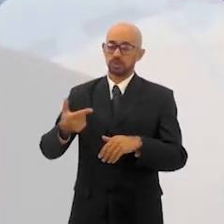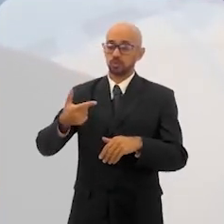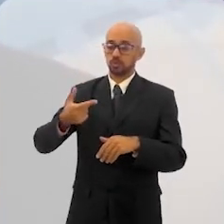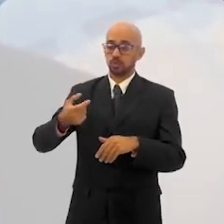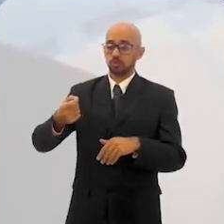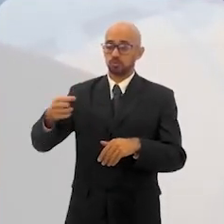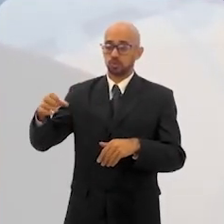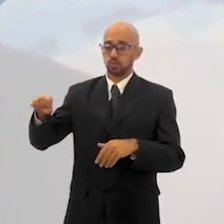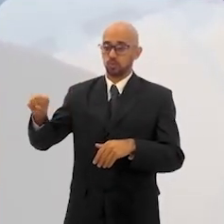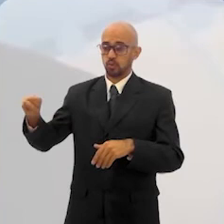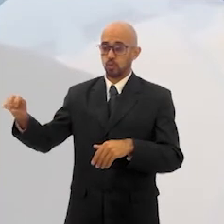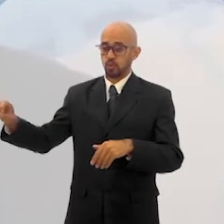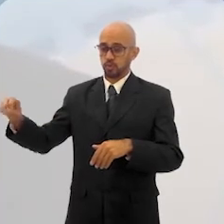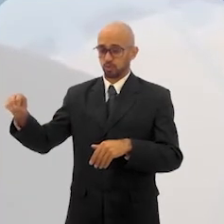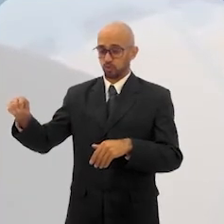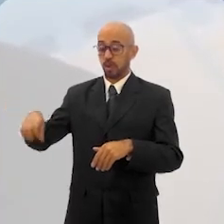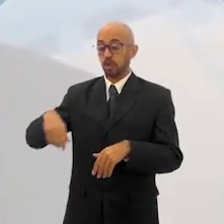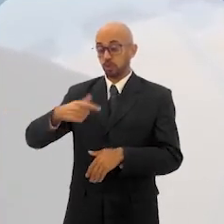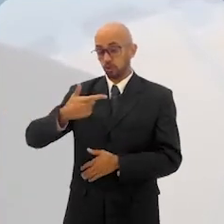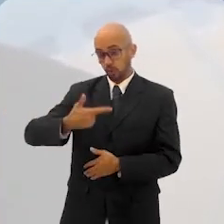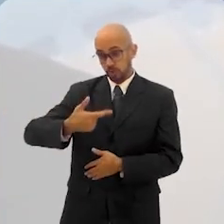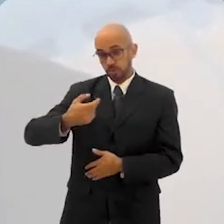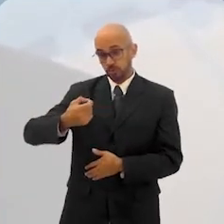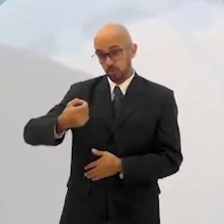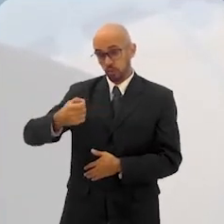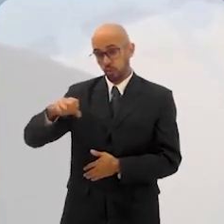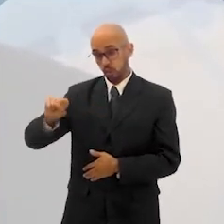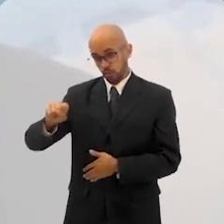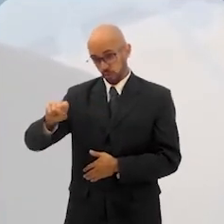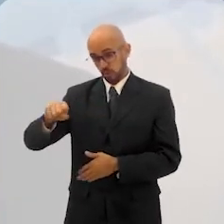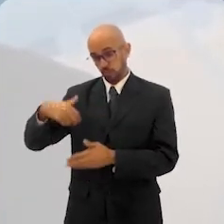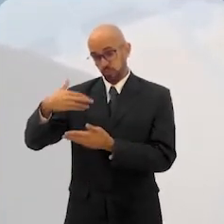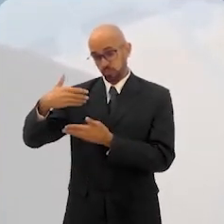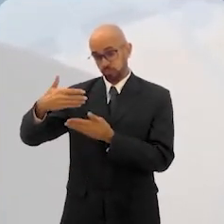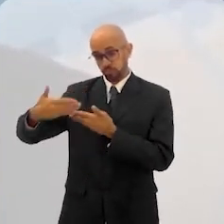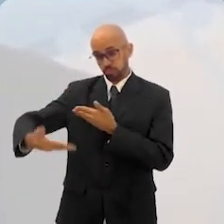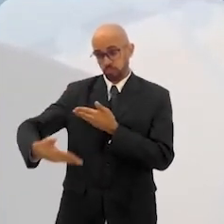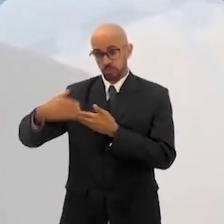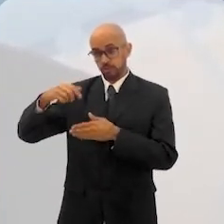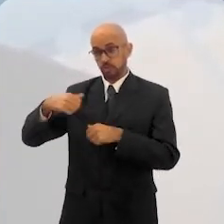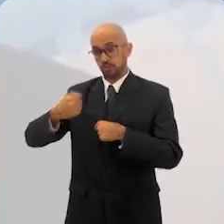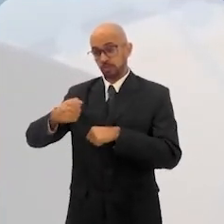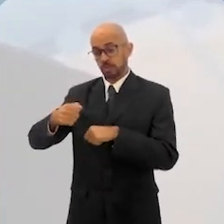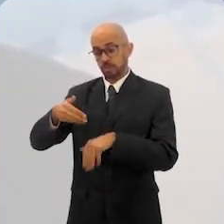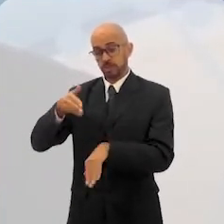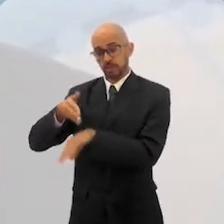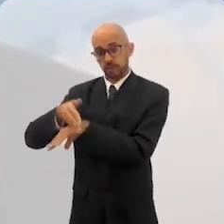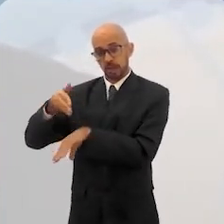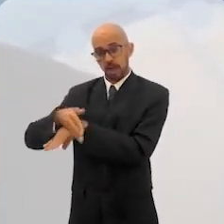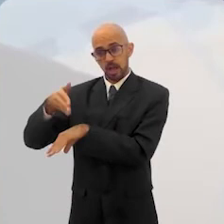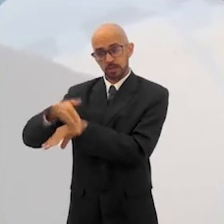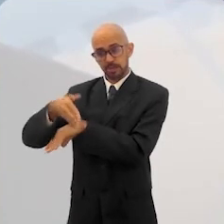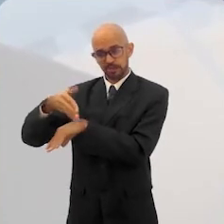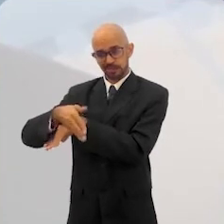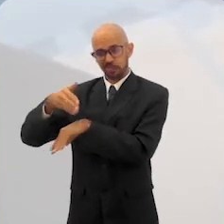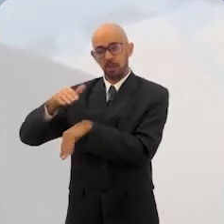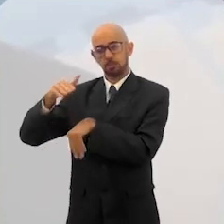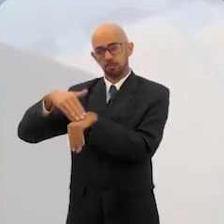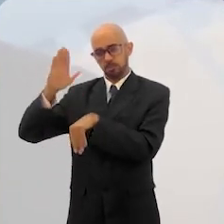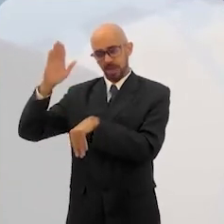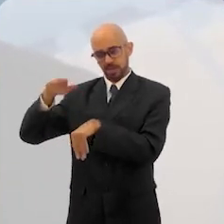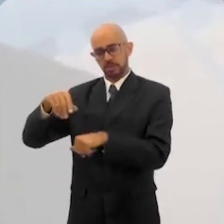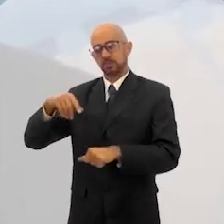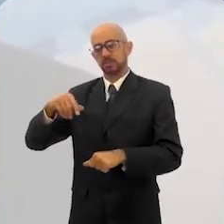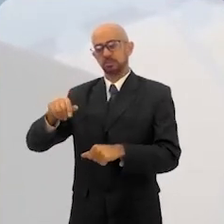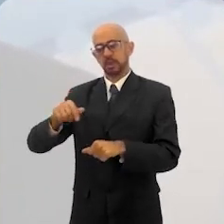cá. Então, assim, ainda precisamos tornar essas instituições mais acessíveis, né? Então, precisamos cada vez mais ter